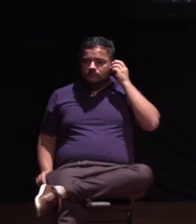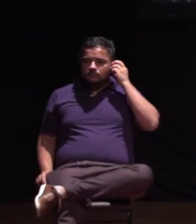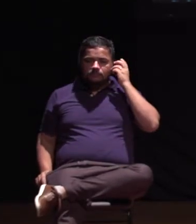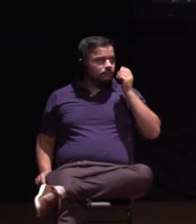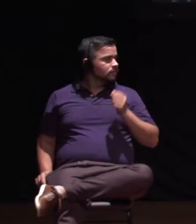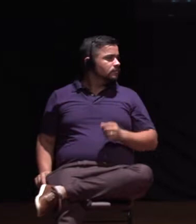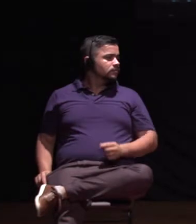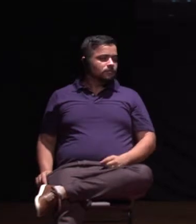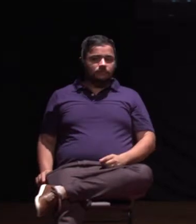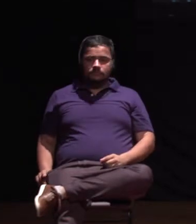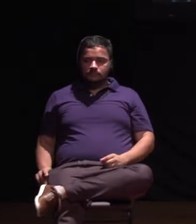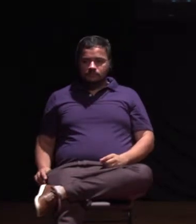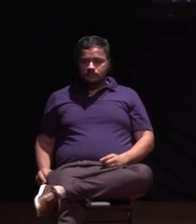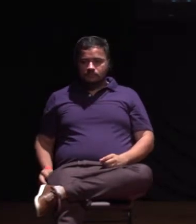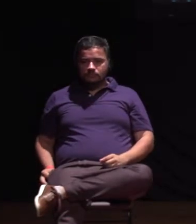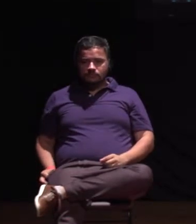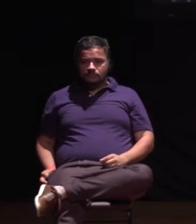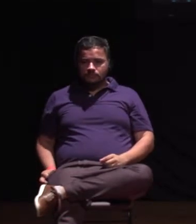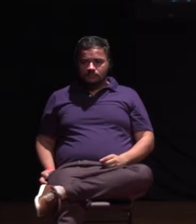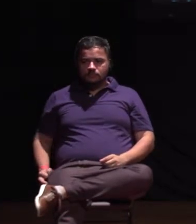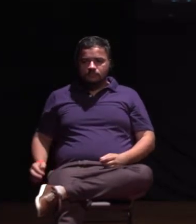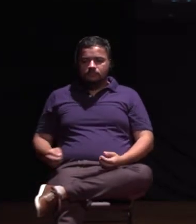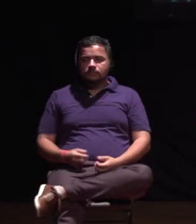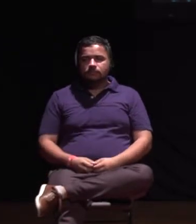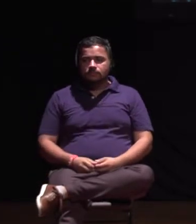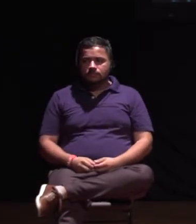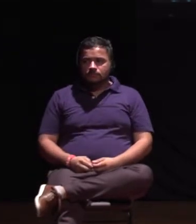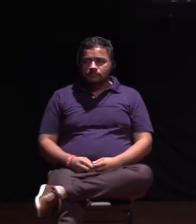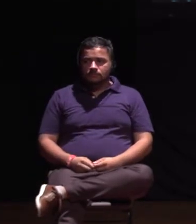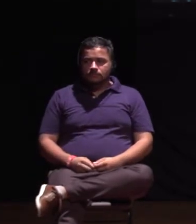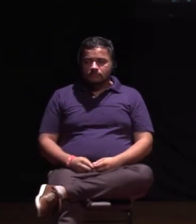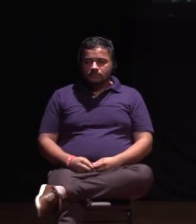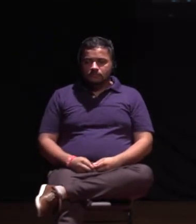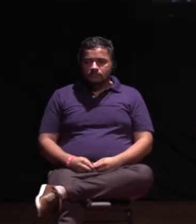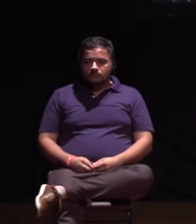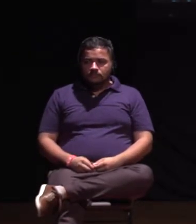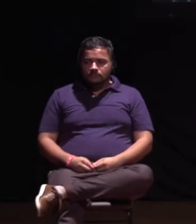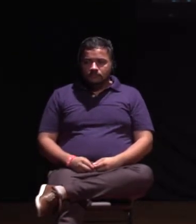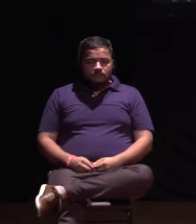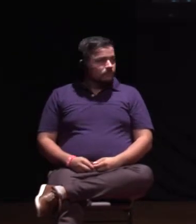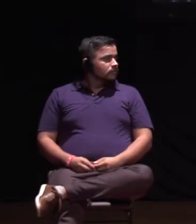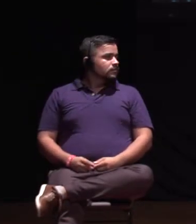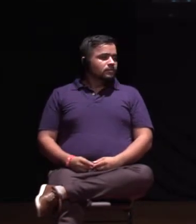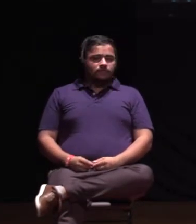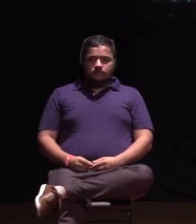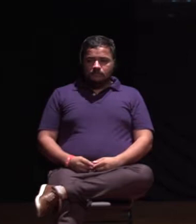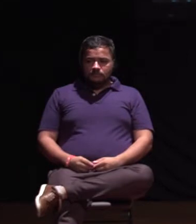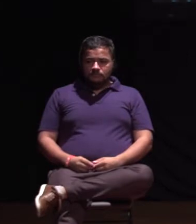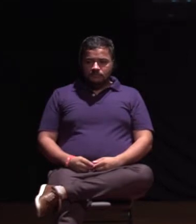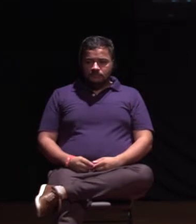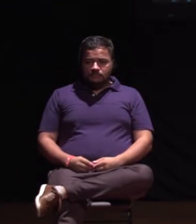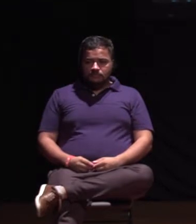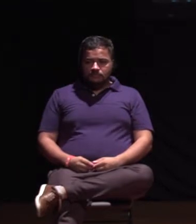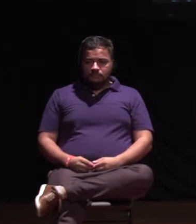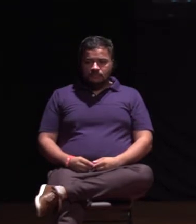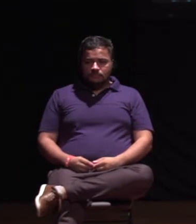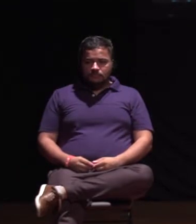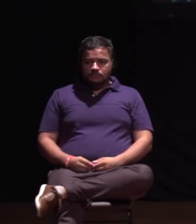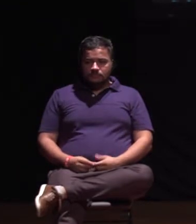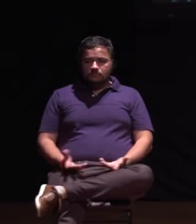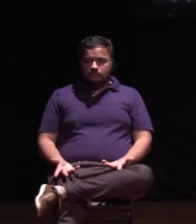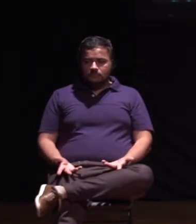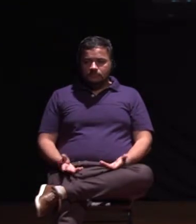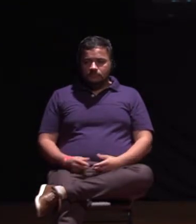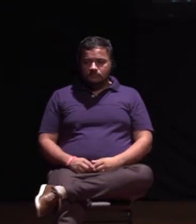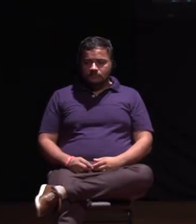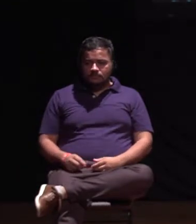To me, the score is a very tricky document, and I think one of the things I'm really interested